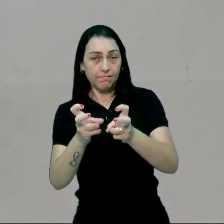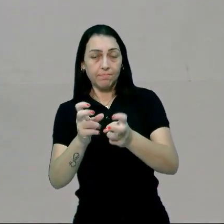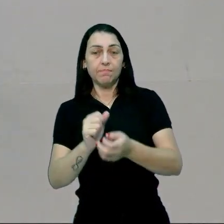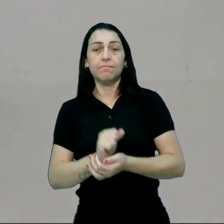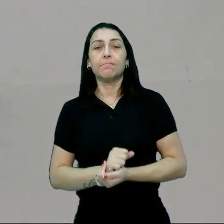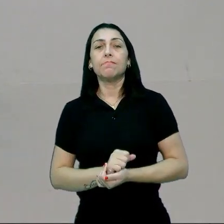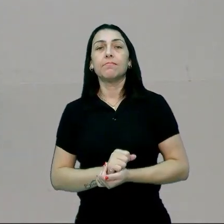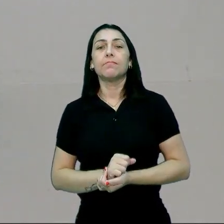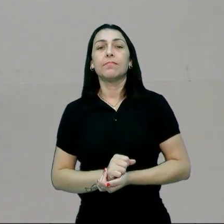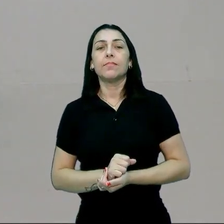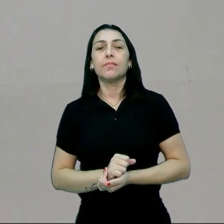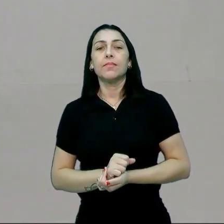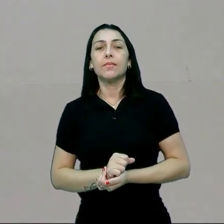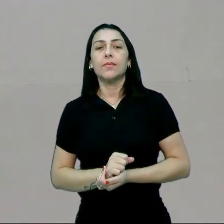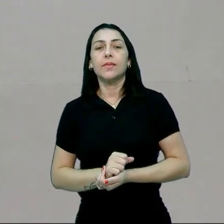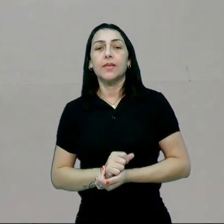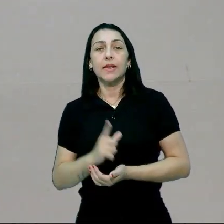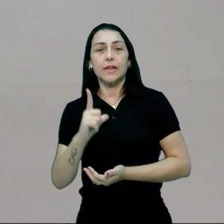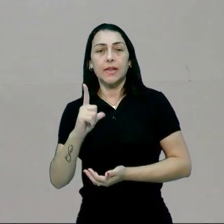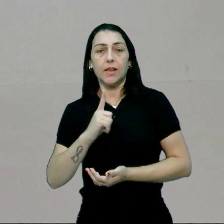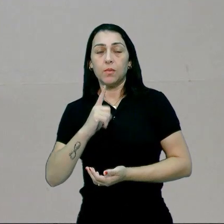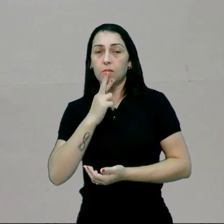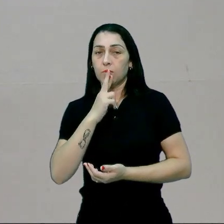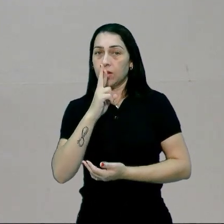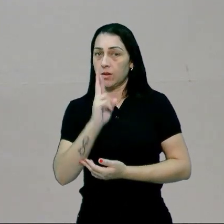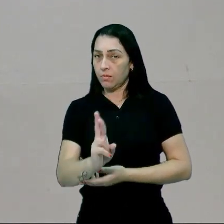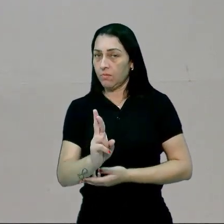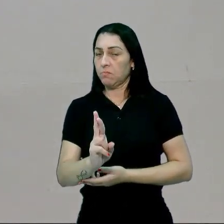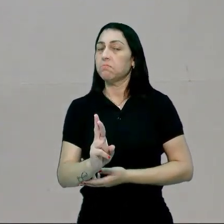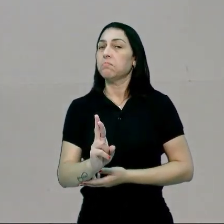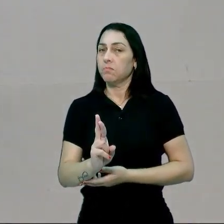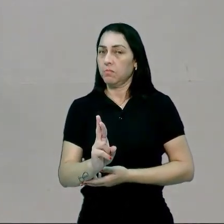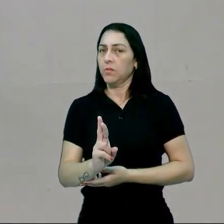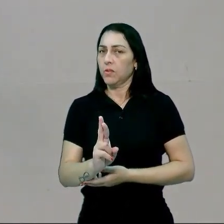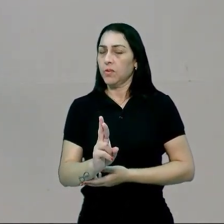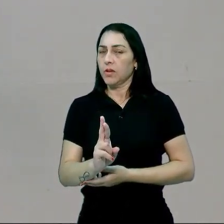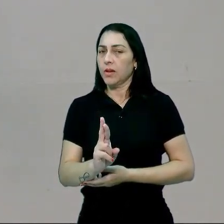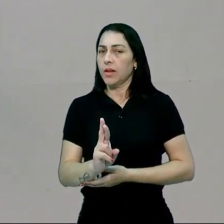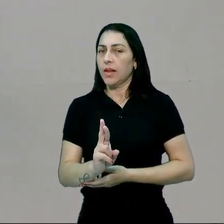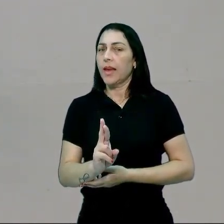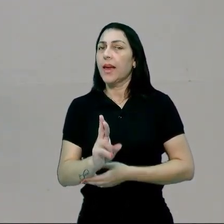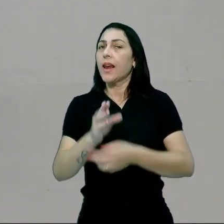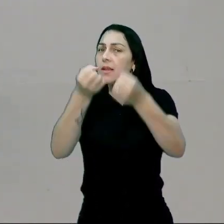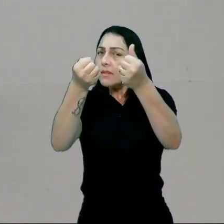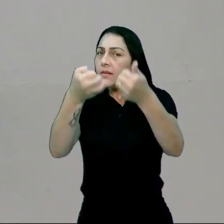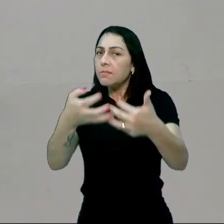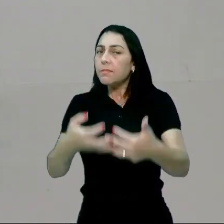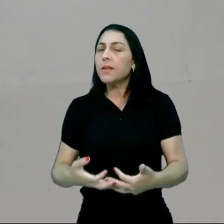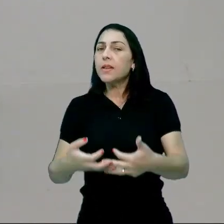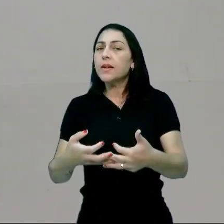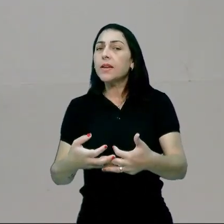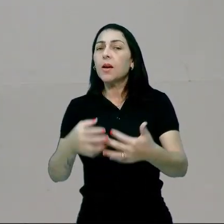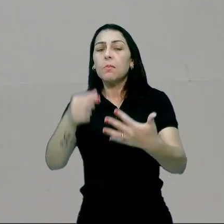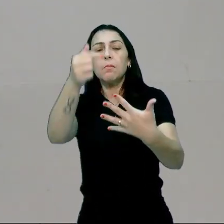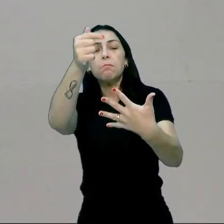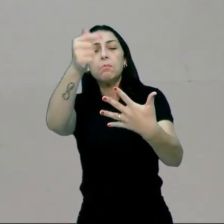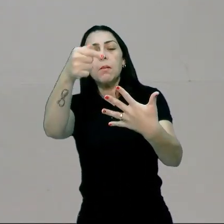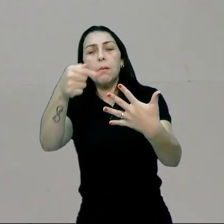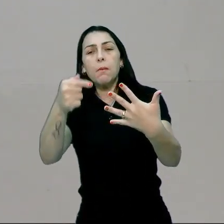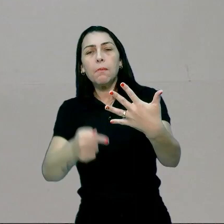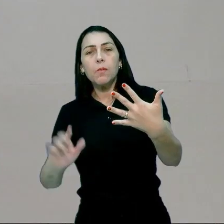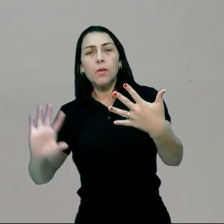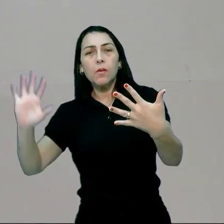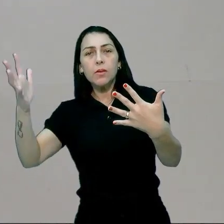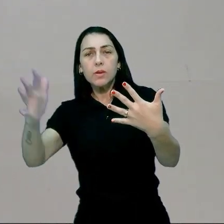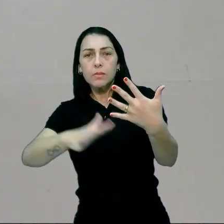seguinte: nós temos aí uma resposta bastante interessante. Ela menciona uma classificação dos